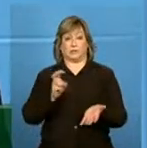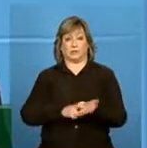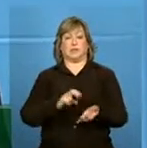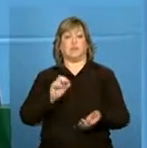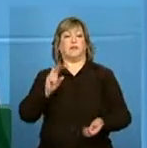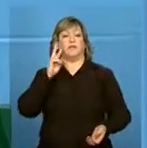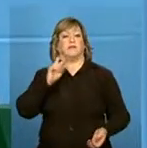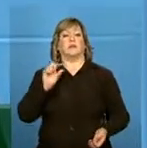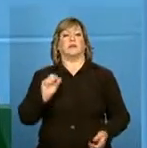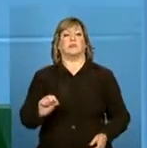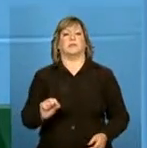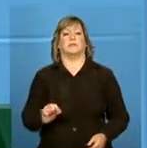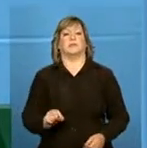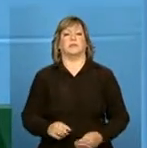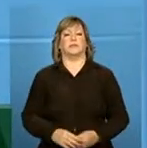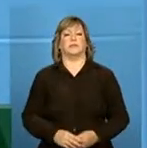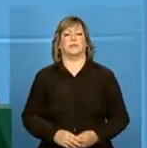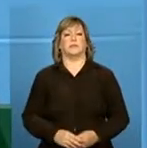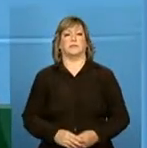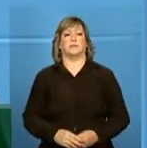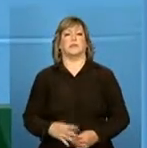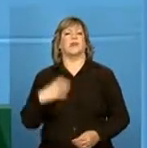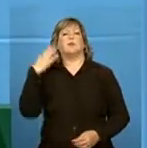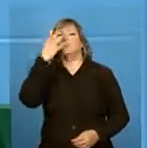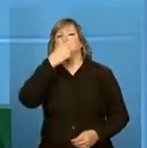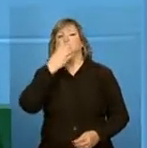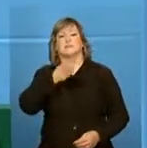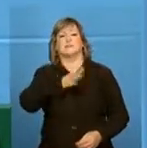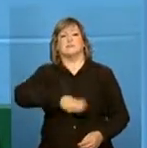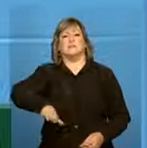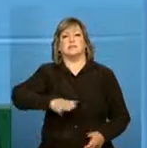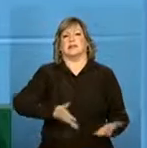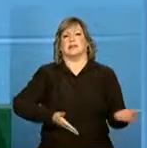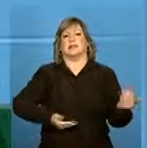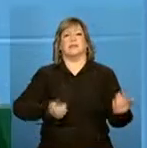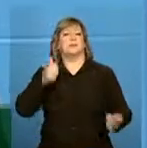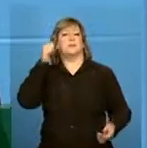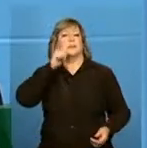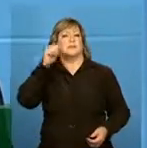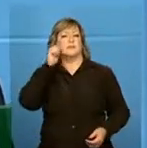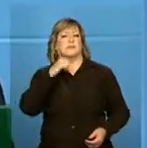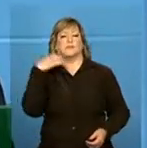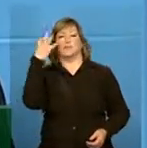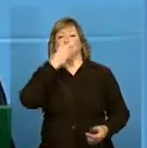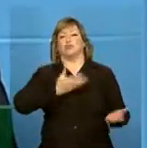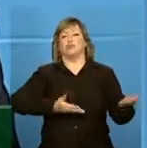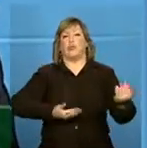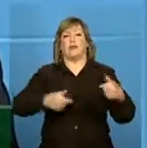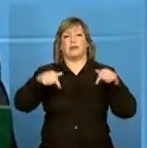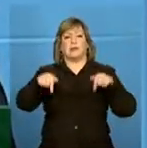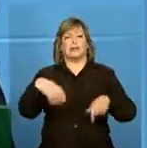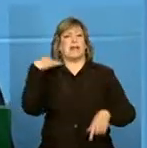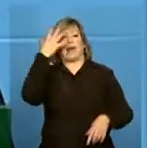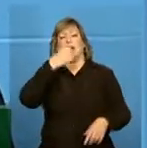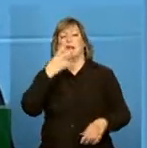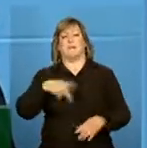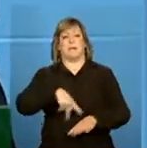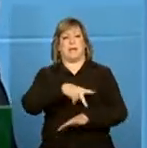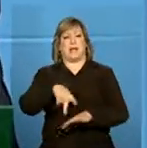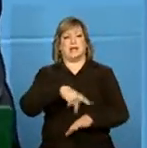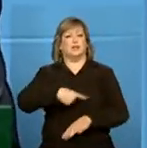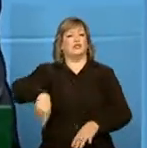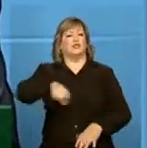uma pléiade de lindas meninas, de jovens deste lindo país, que mostra